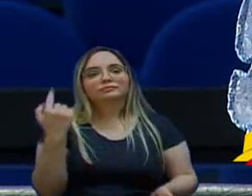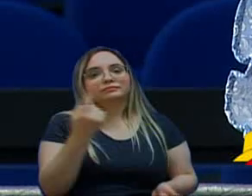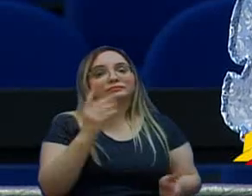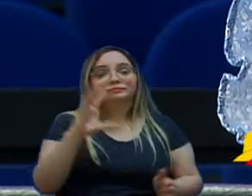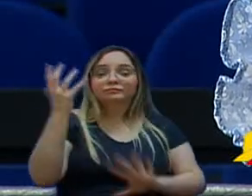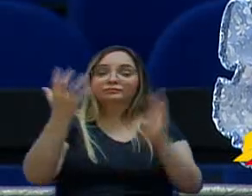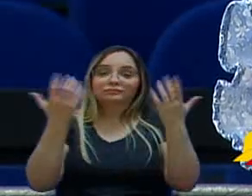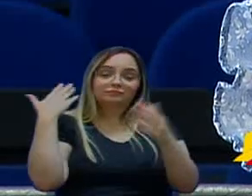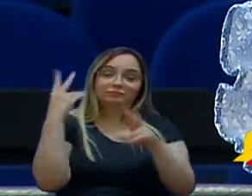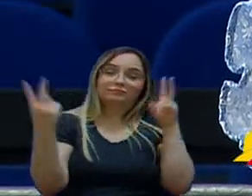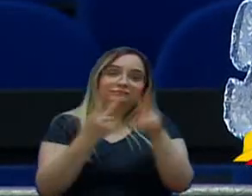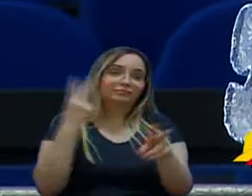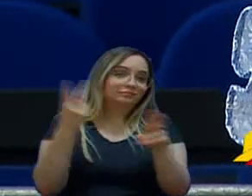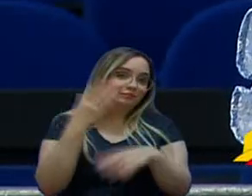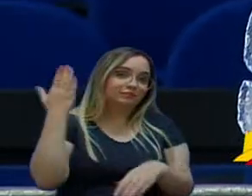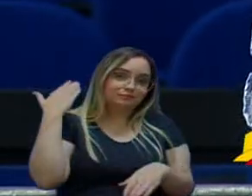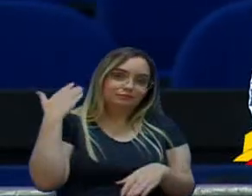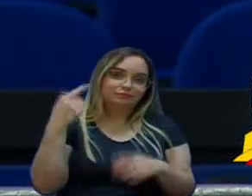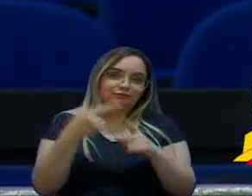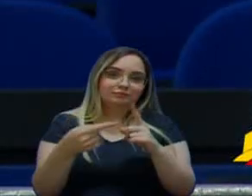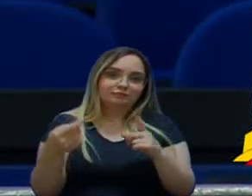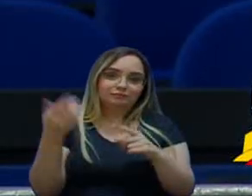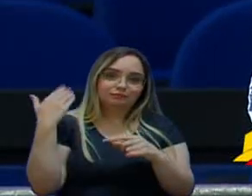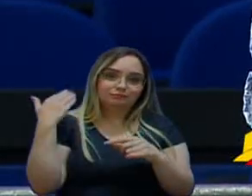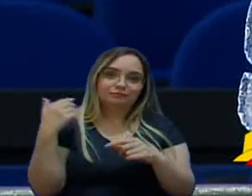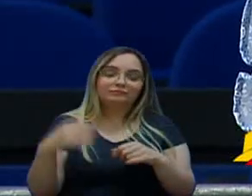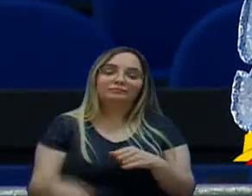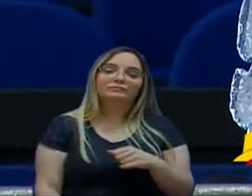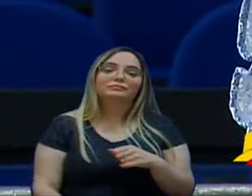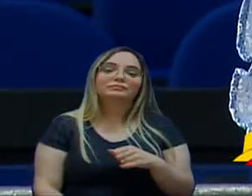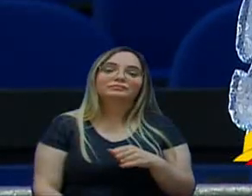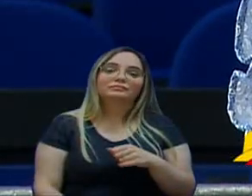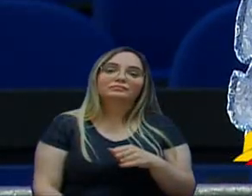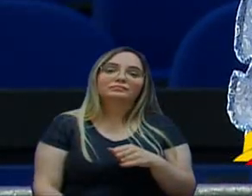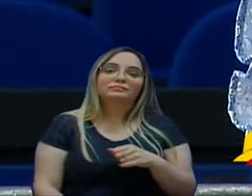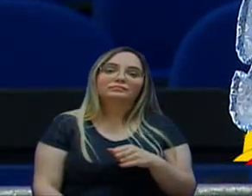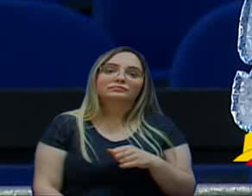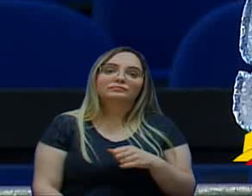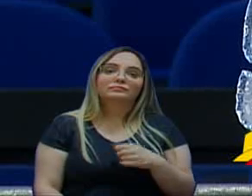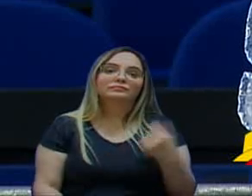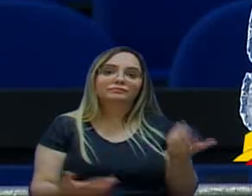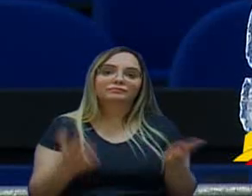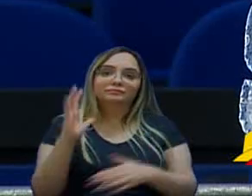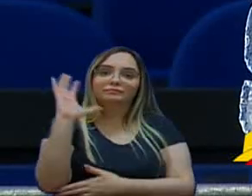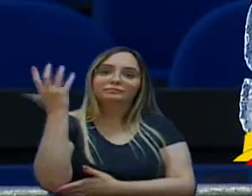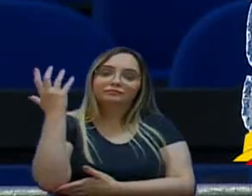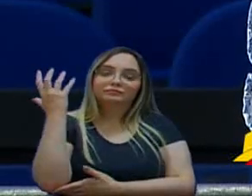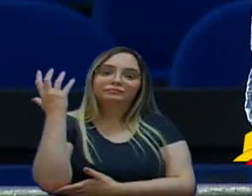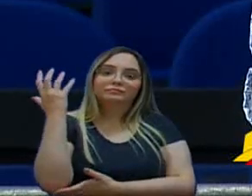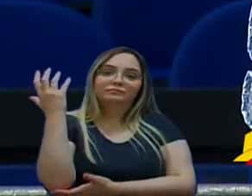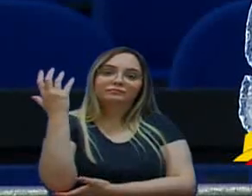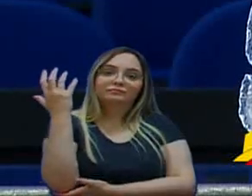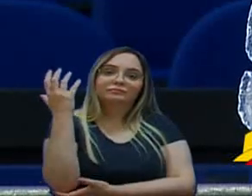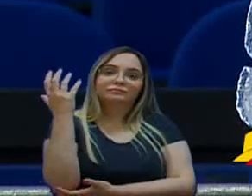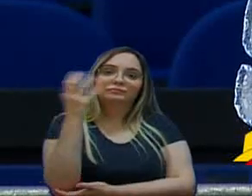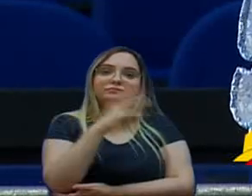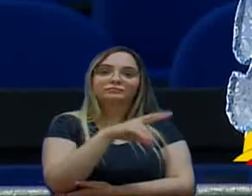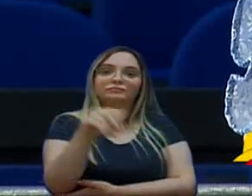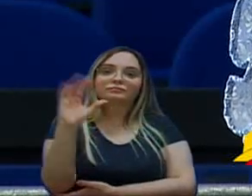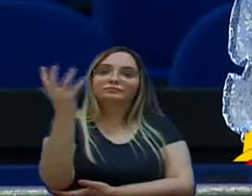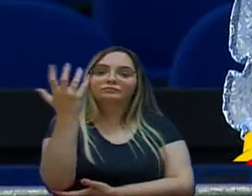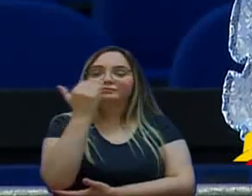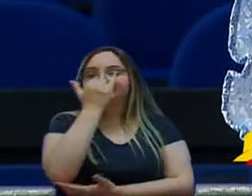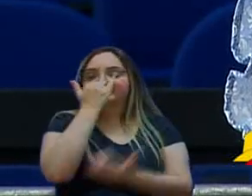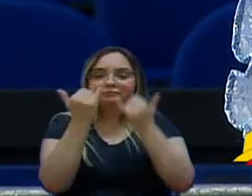nesta ventania, esse vendaval que nós tivemos na semana passada. E as árvores elas passam a ser vítimas